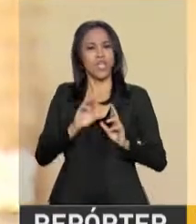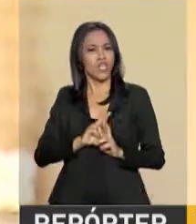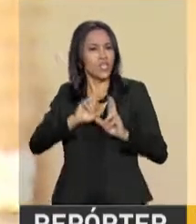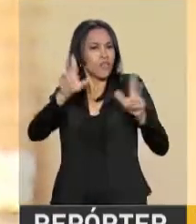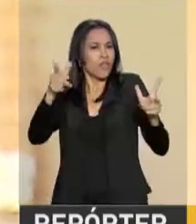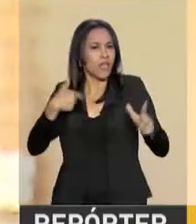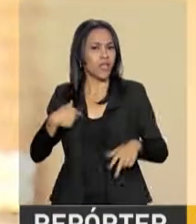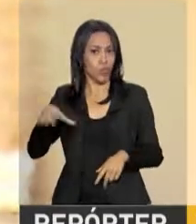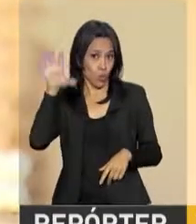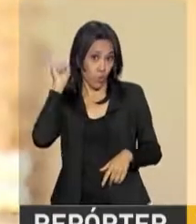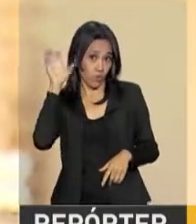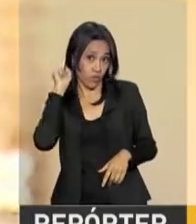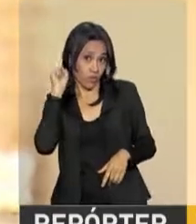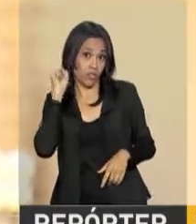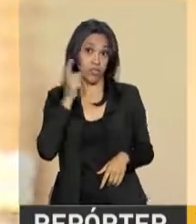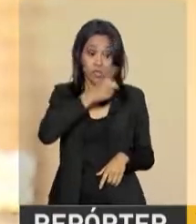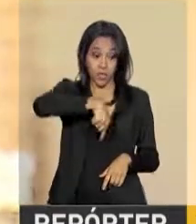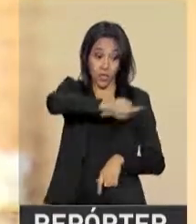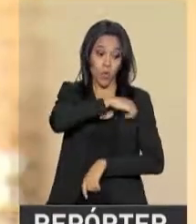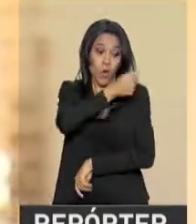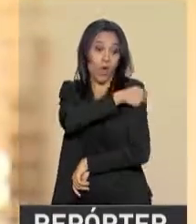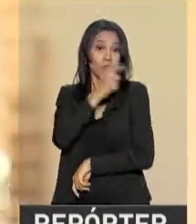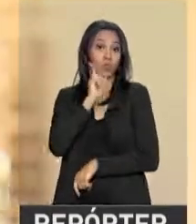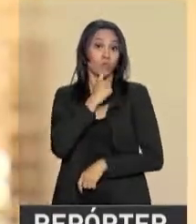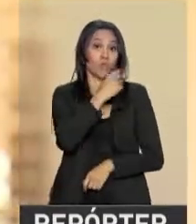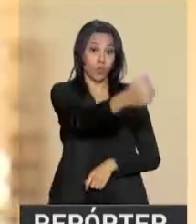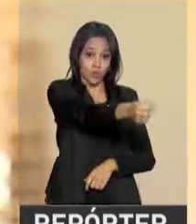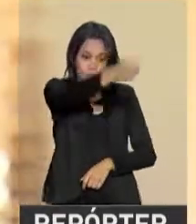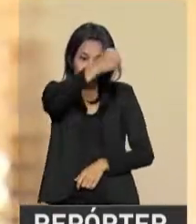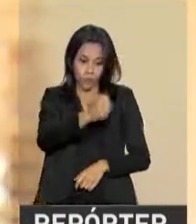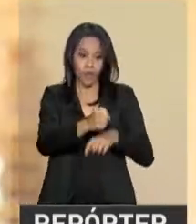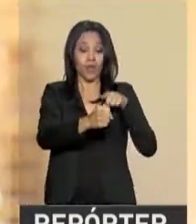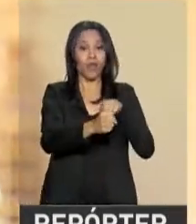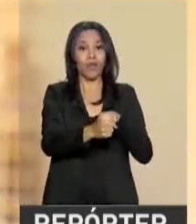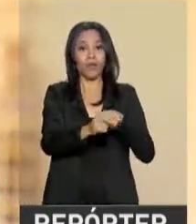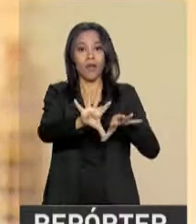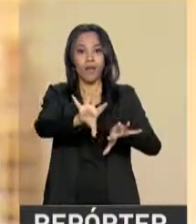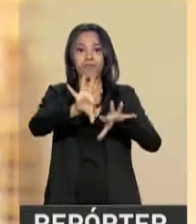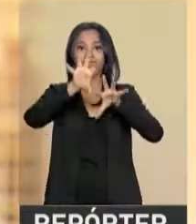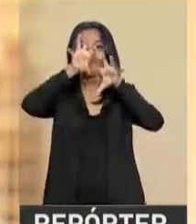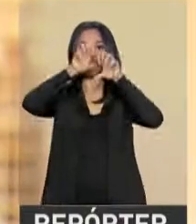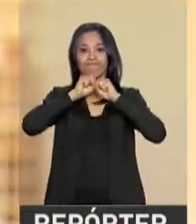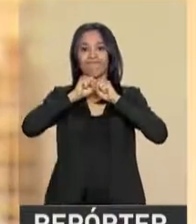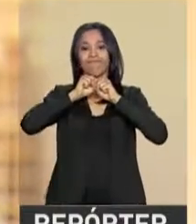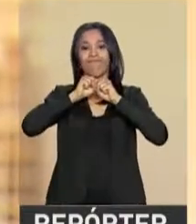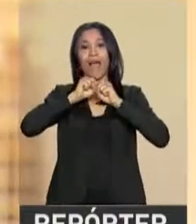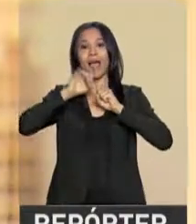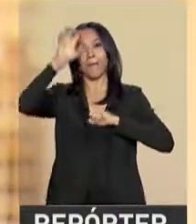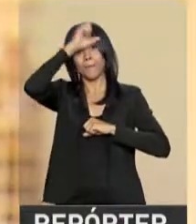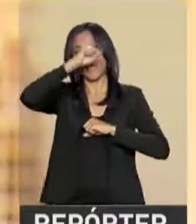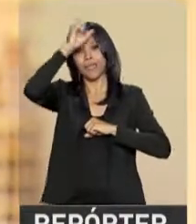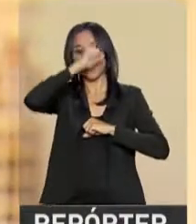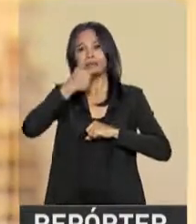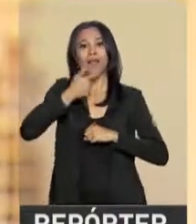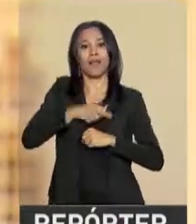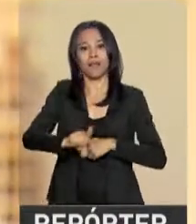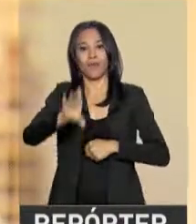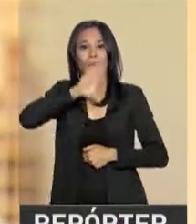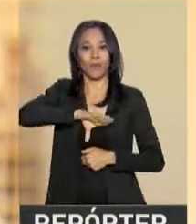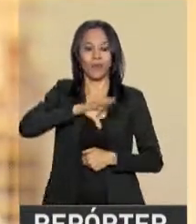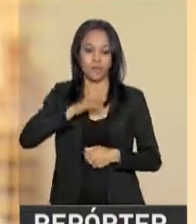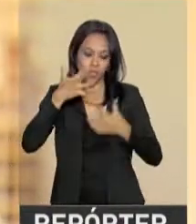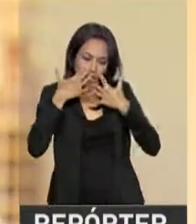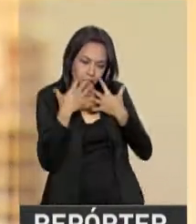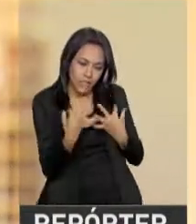alunos que ouvem, o aluno surdo, quando chega para nós, ele ainda está em processo de aquisição da língua portuguesa. Então, a gente tem que ter esse carinho,